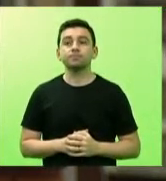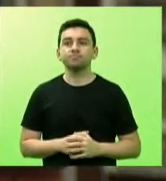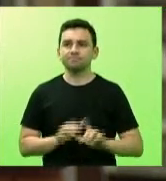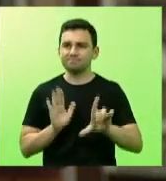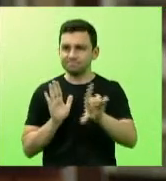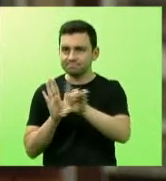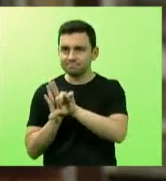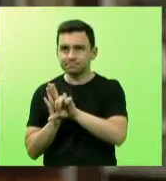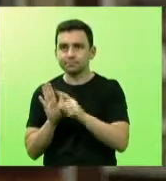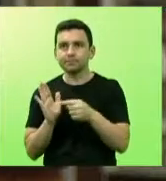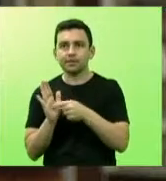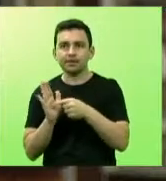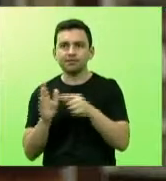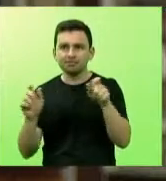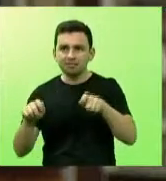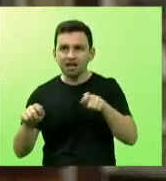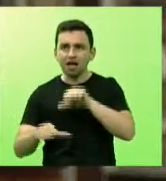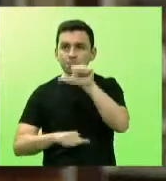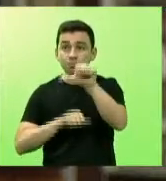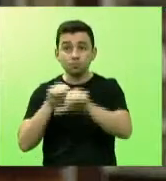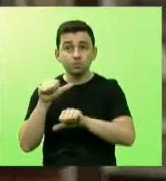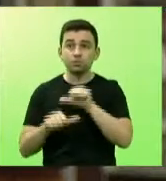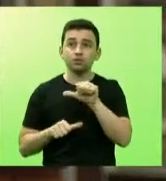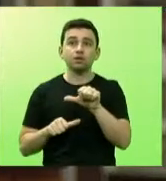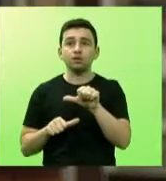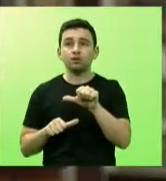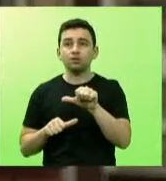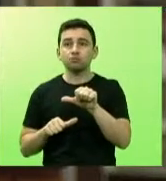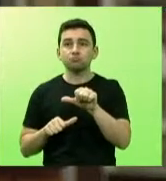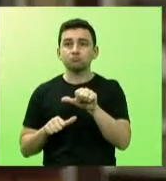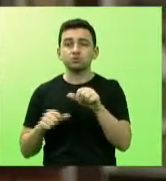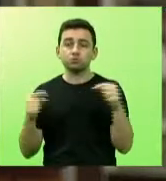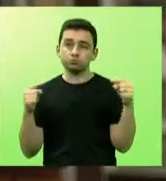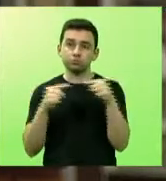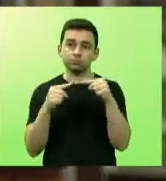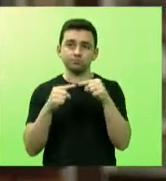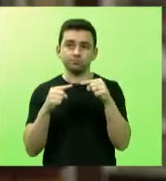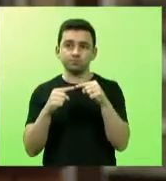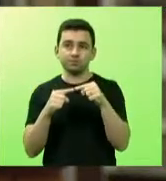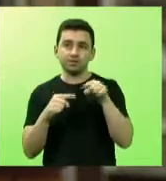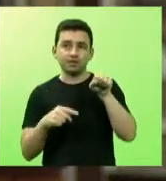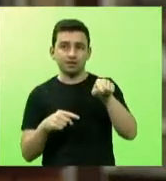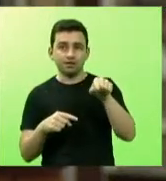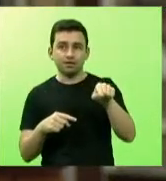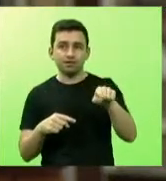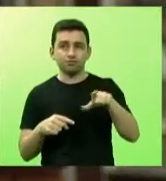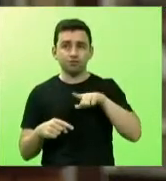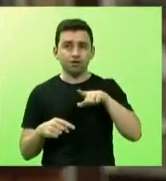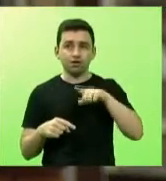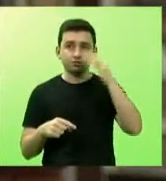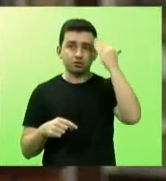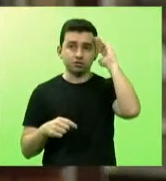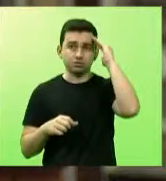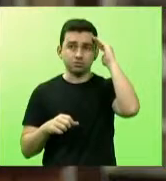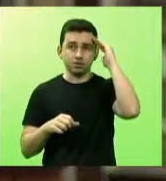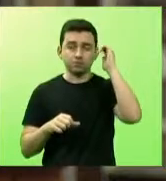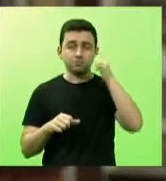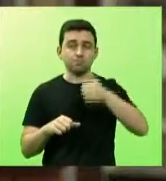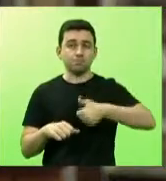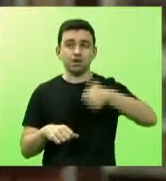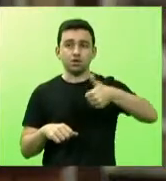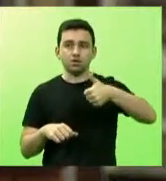A lei, ela pode ser mudada e moldada conforme aquele que tem o maior e o melhor entendimento